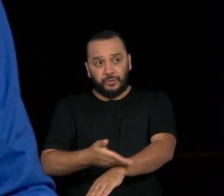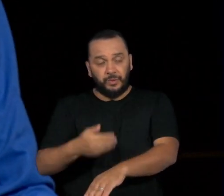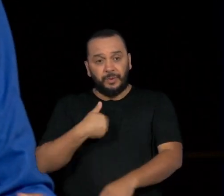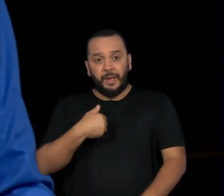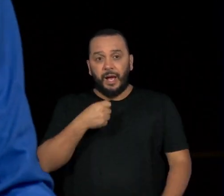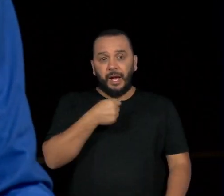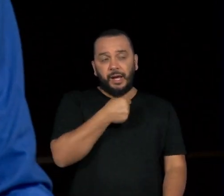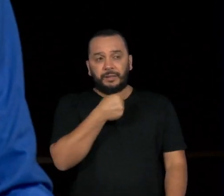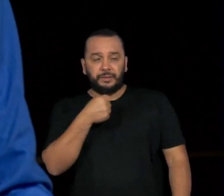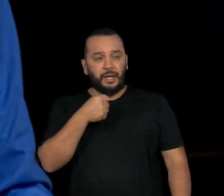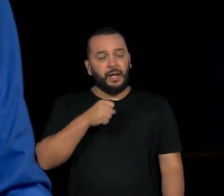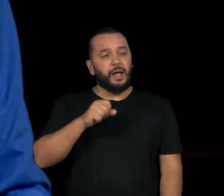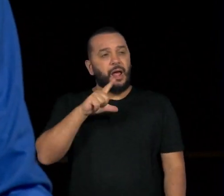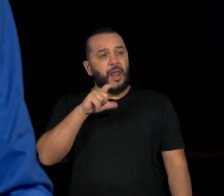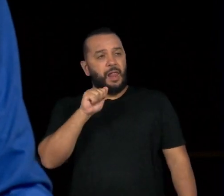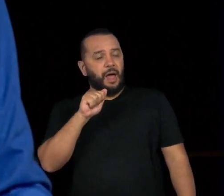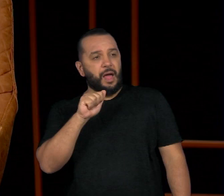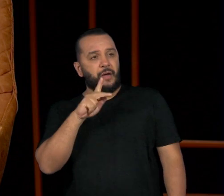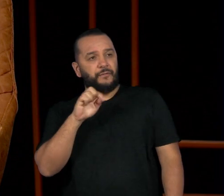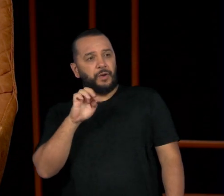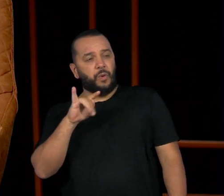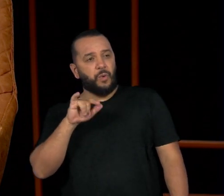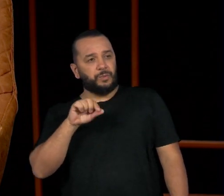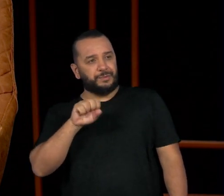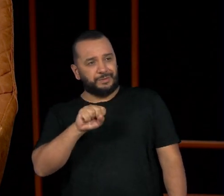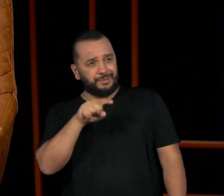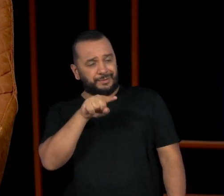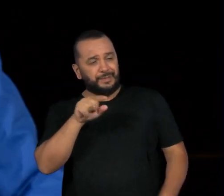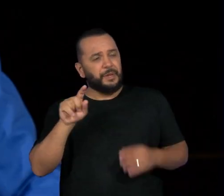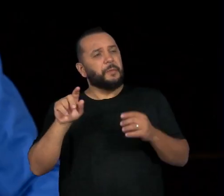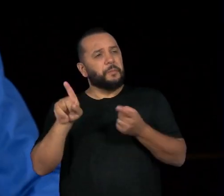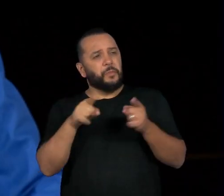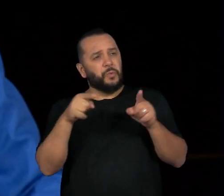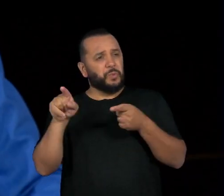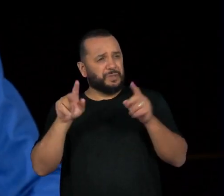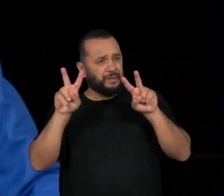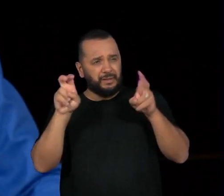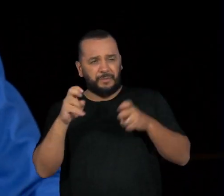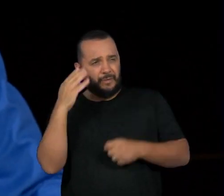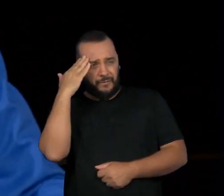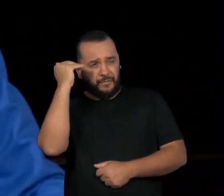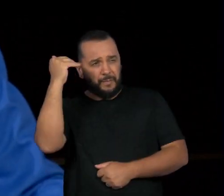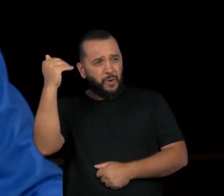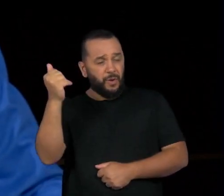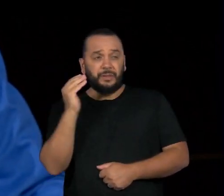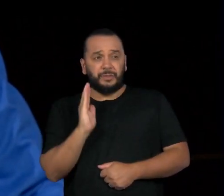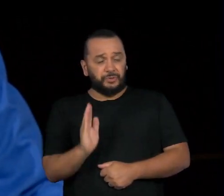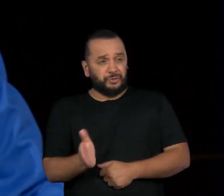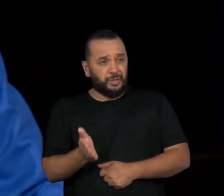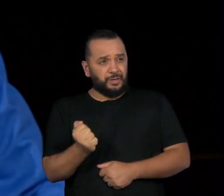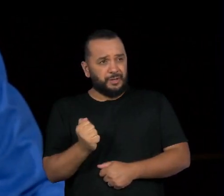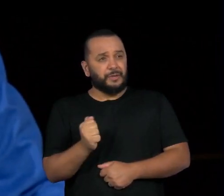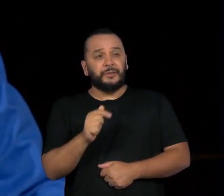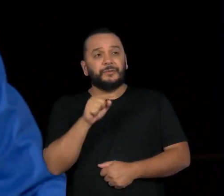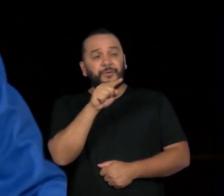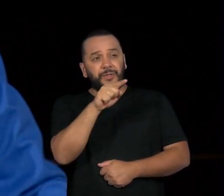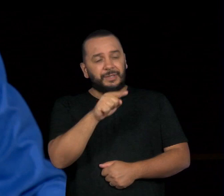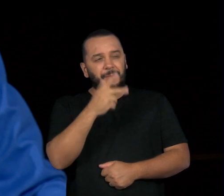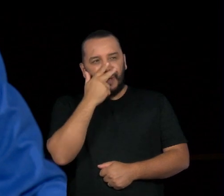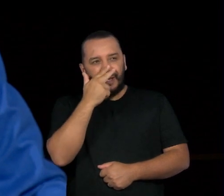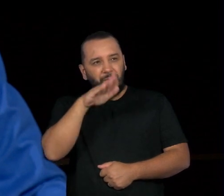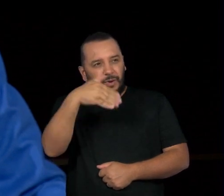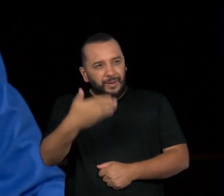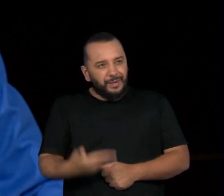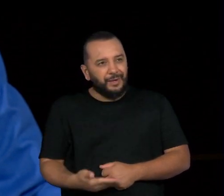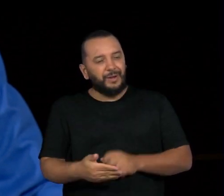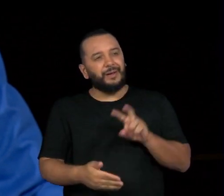Rose. Sim. É um clássico já do seu repertório, né? Imortalizada pela Edith Piaf e tal. Como uma espécie de homenagem à sua